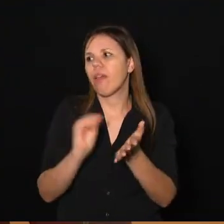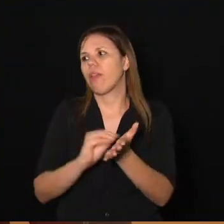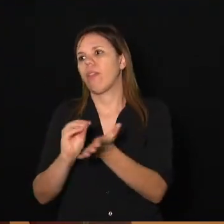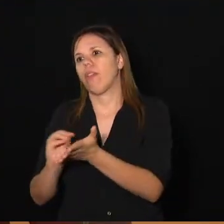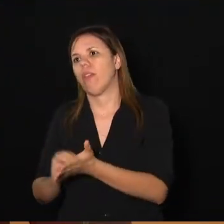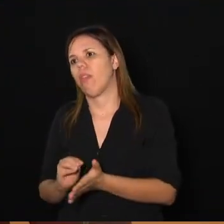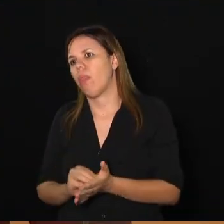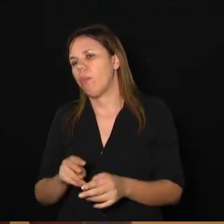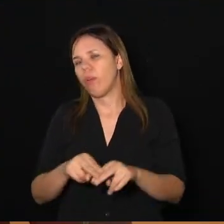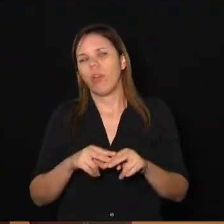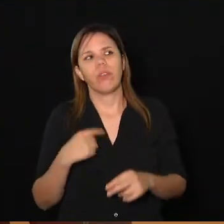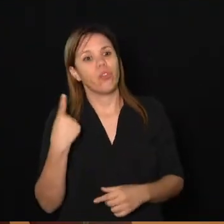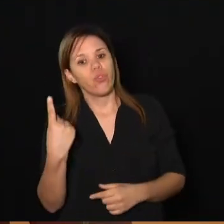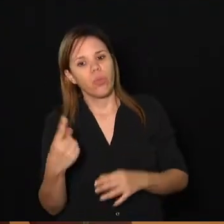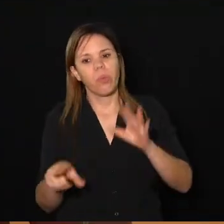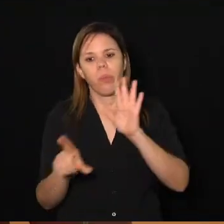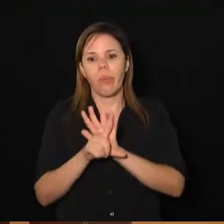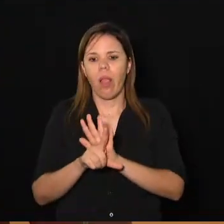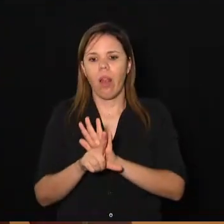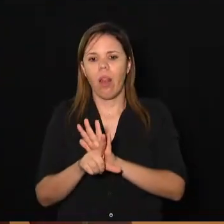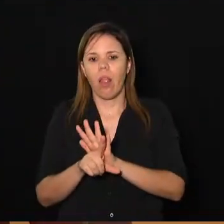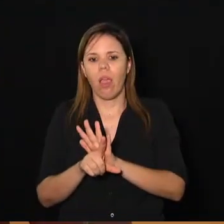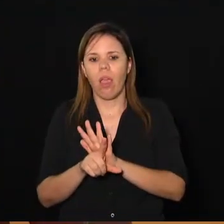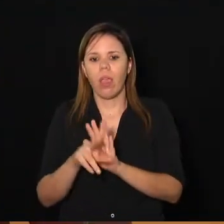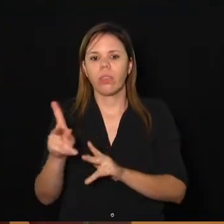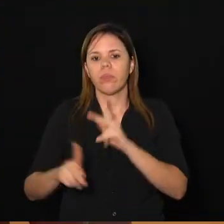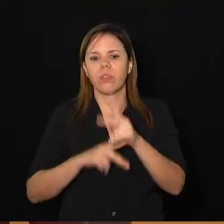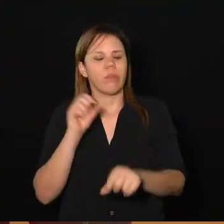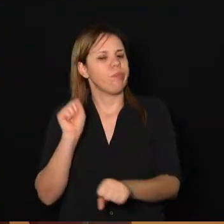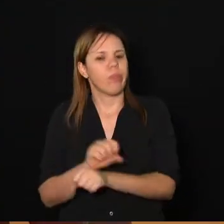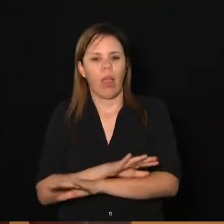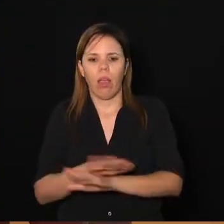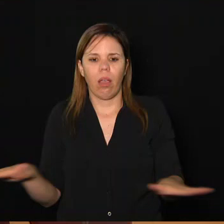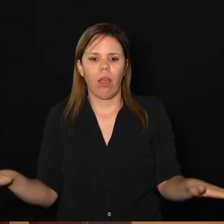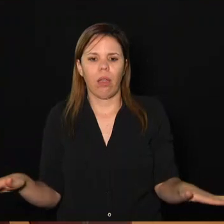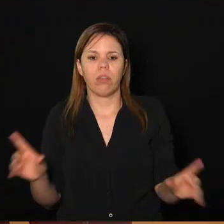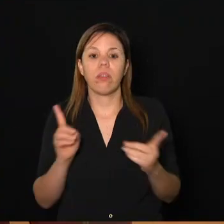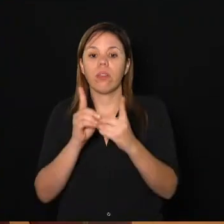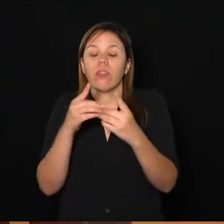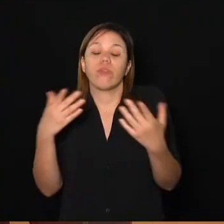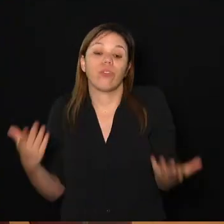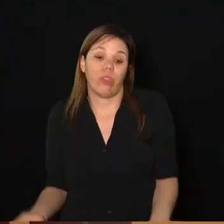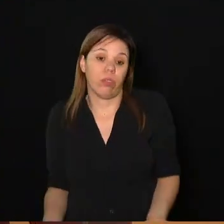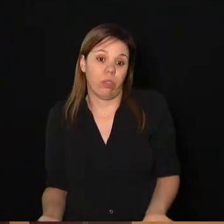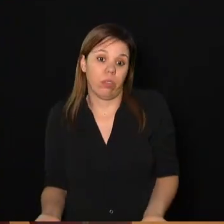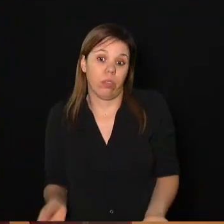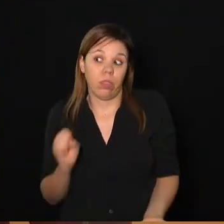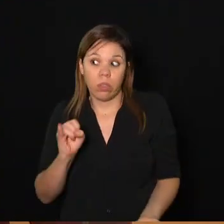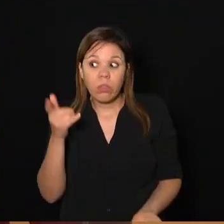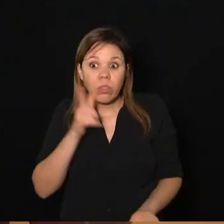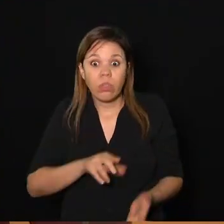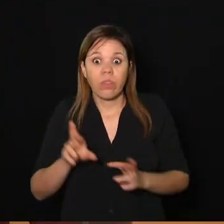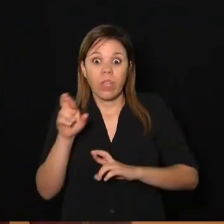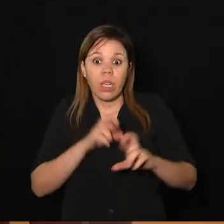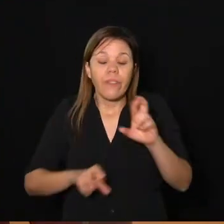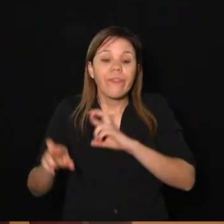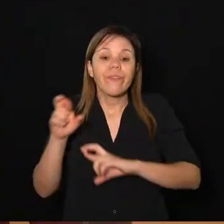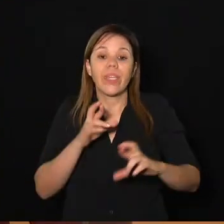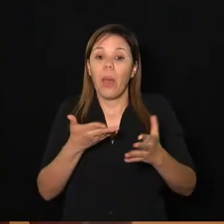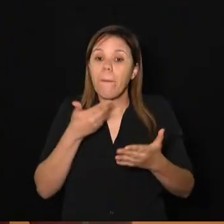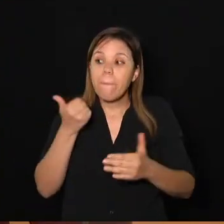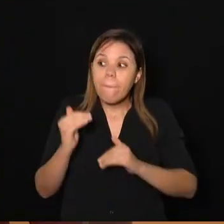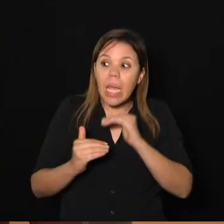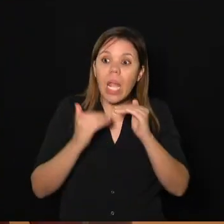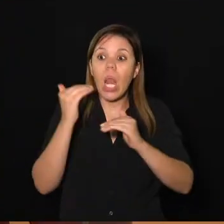por conta de uma lei a população deixa de ser atendida então se a gente conseguir verificar e olhar um pouquinho mais ao